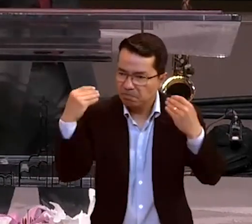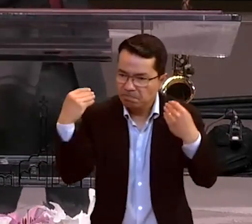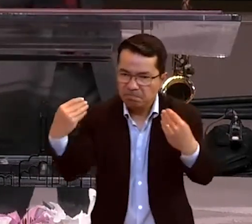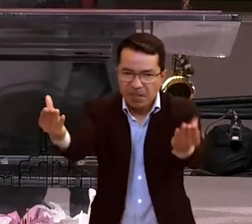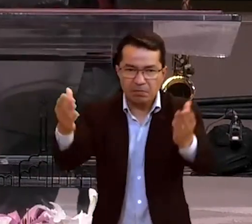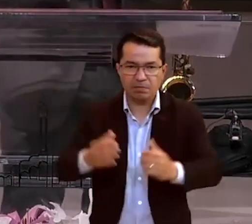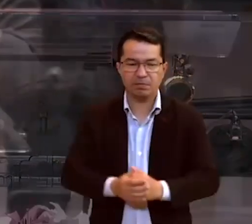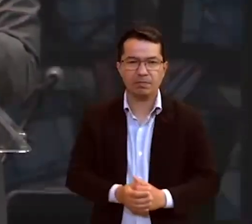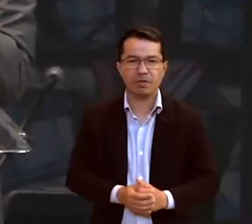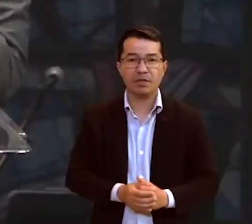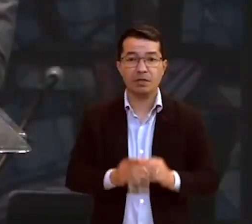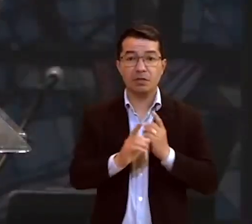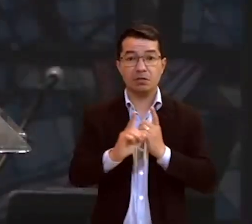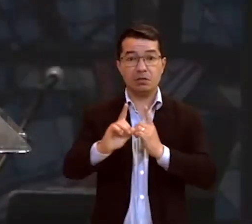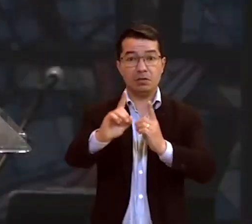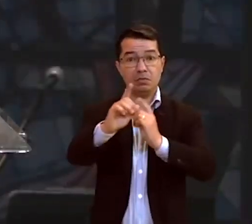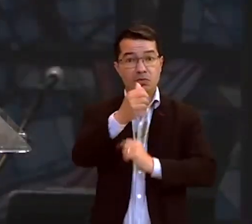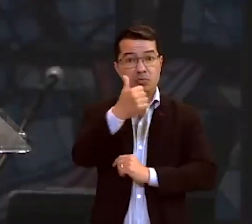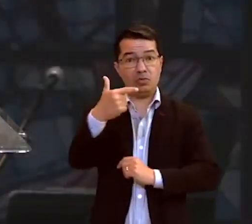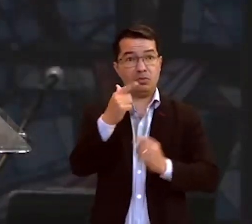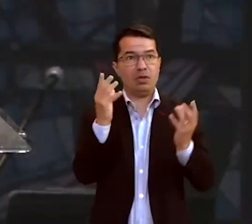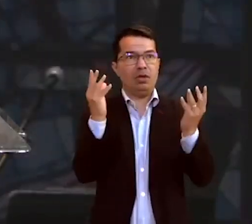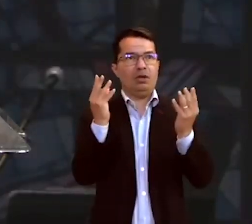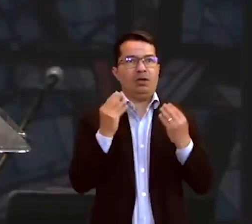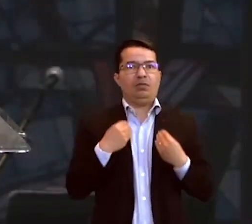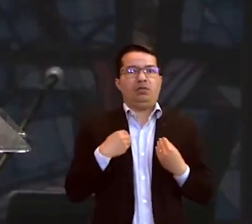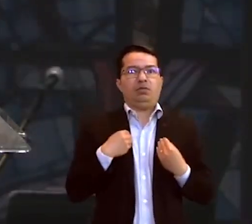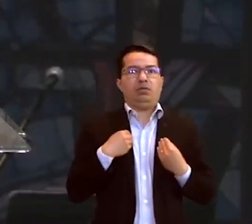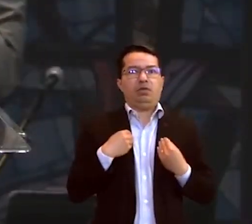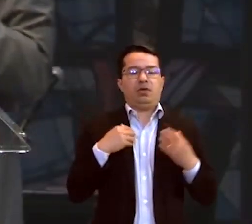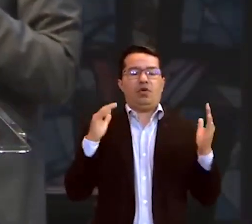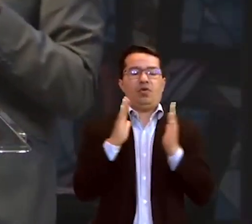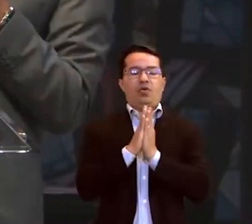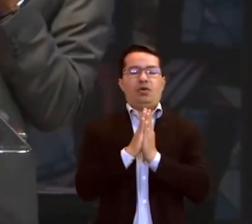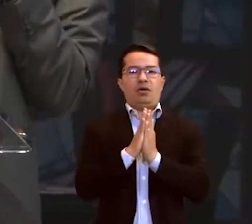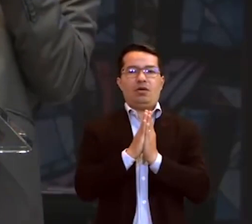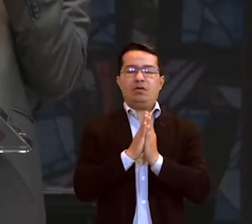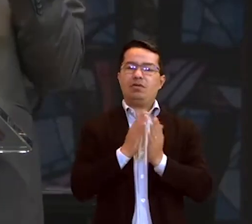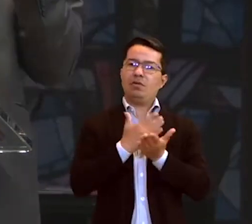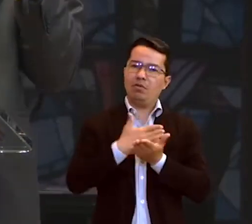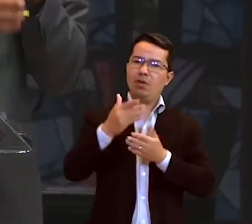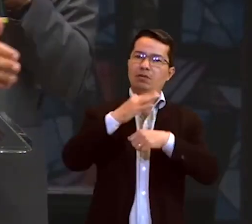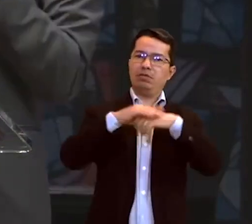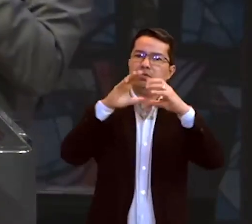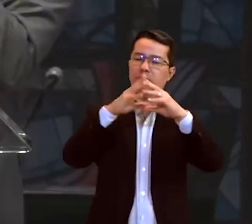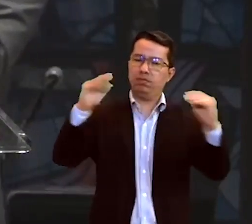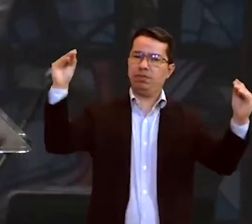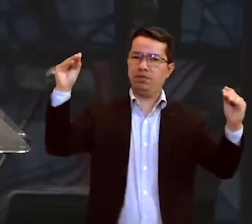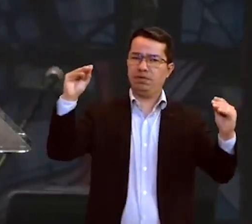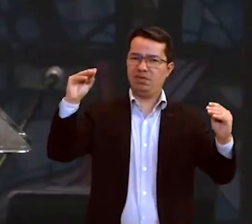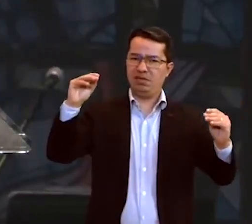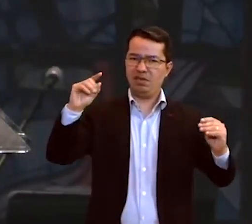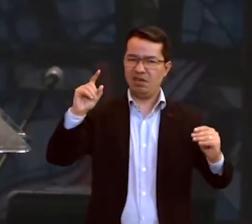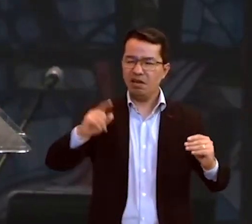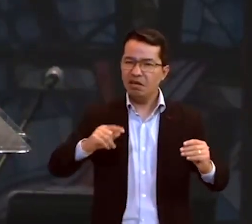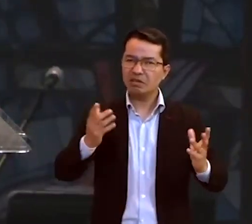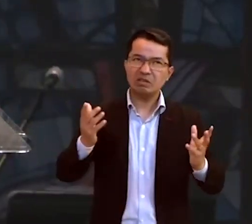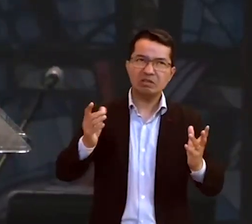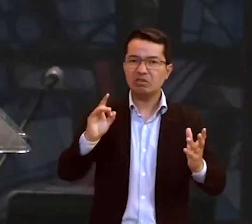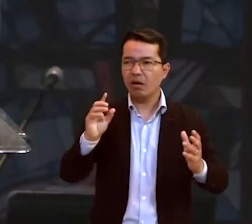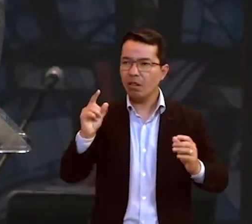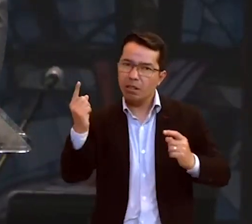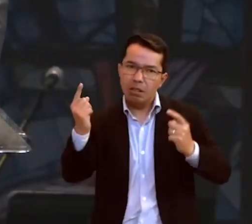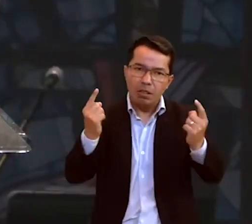deu autoridade. Não foi para curar alguns tipos de enfermidade, alguns tipos de doença, mas todos os